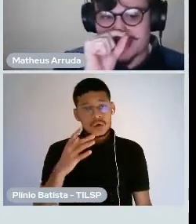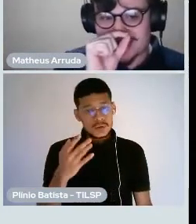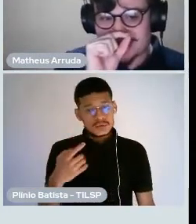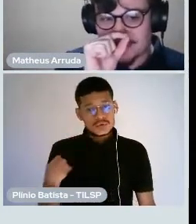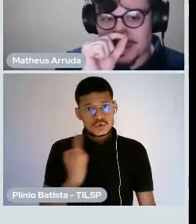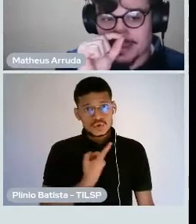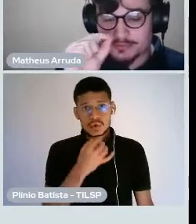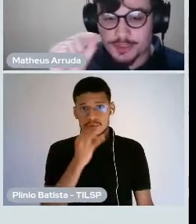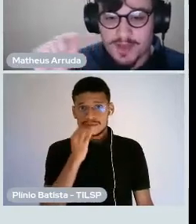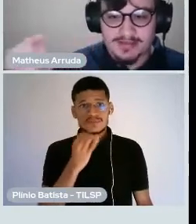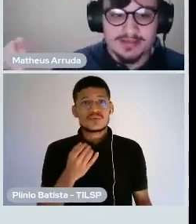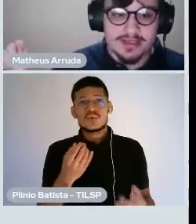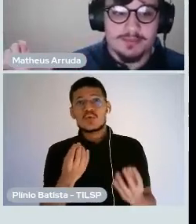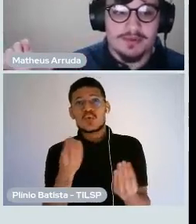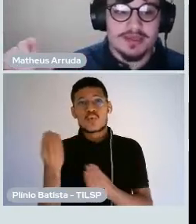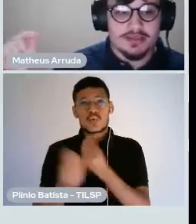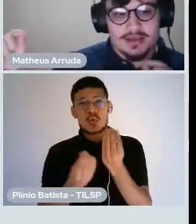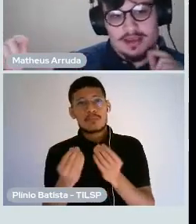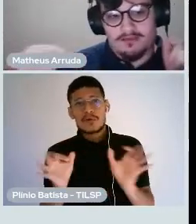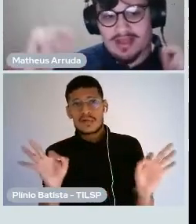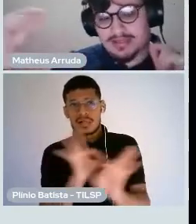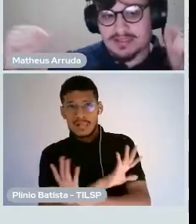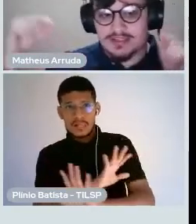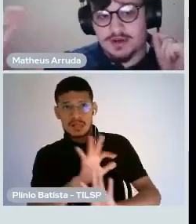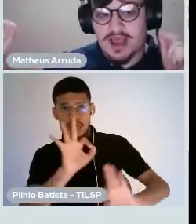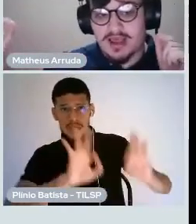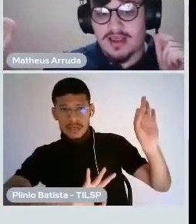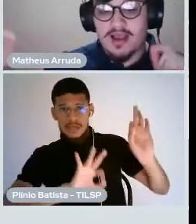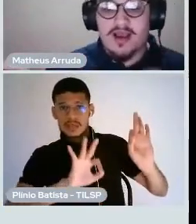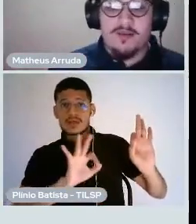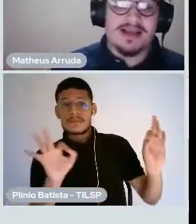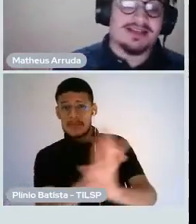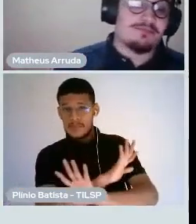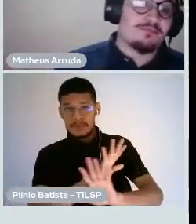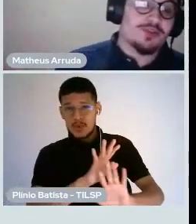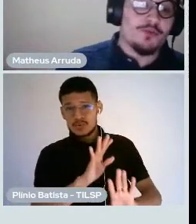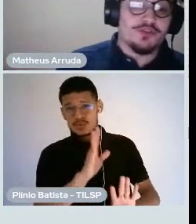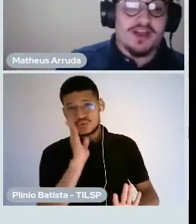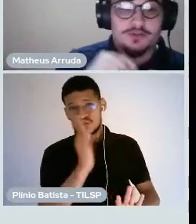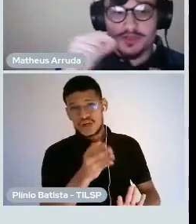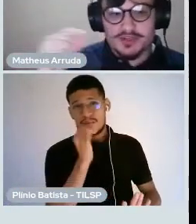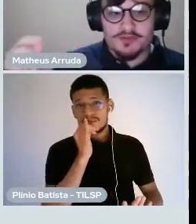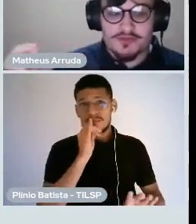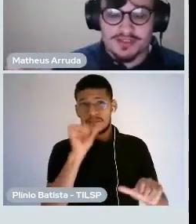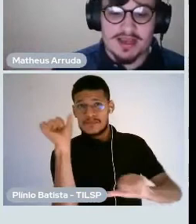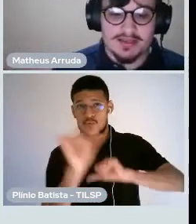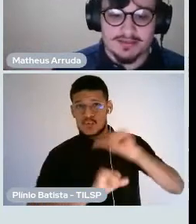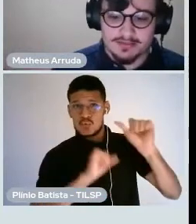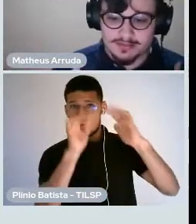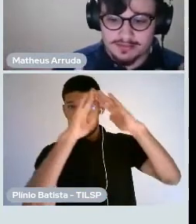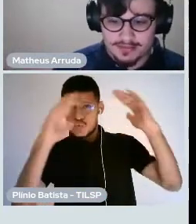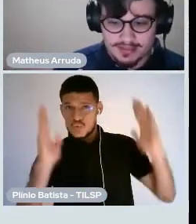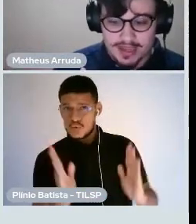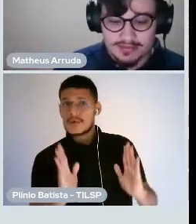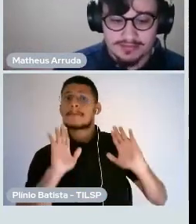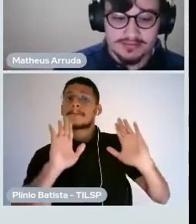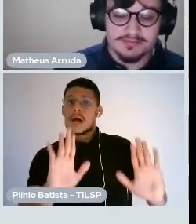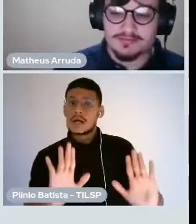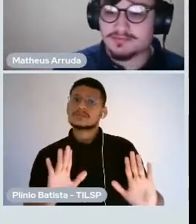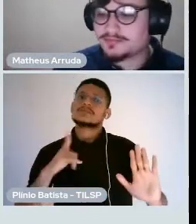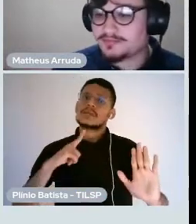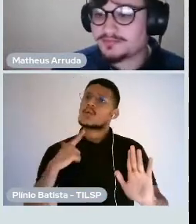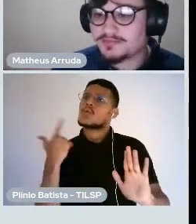definir exatamente um espaço de tempo que vai transicionar, mas são muitos fatores que vão influenciar nisso,